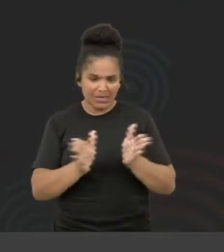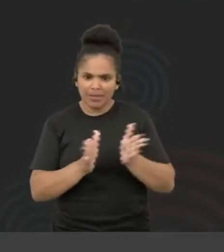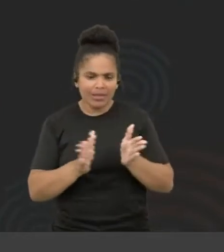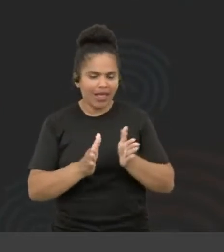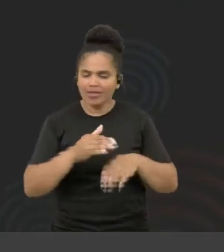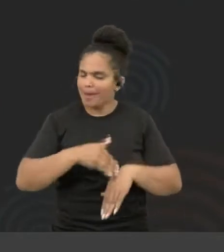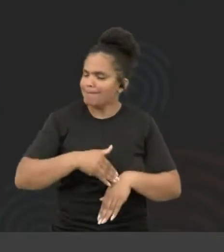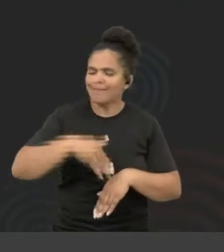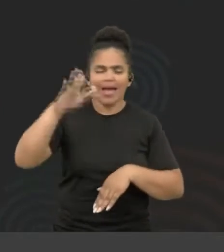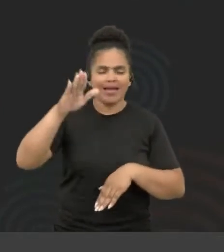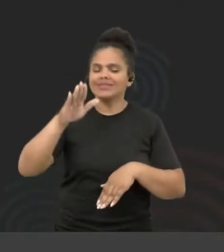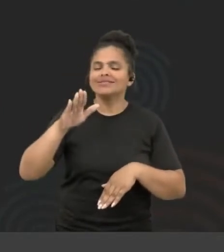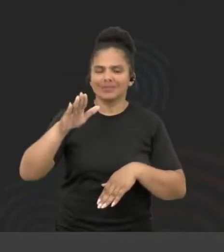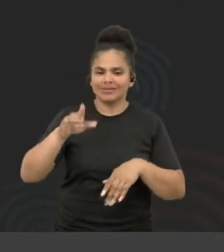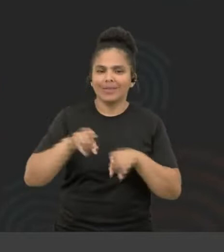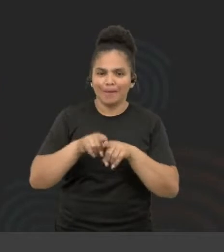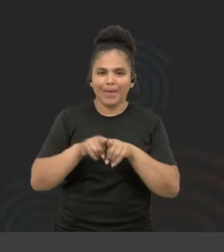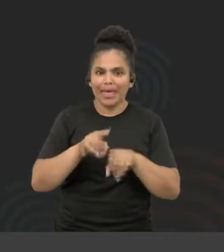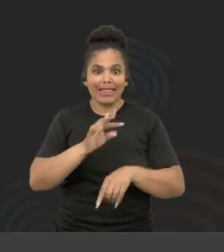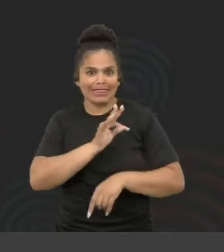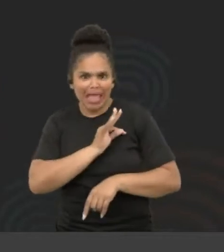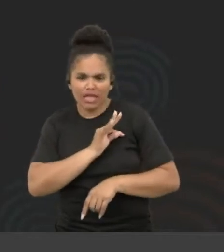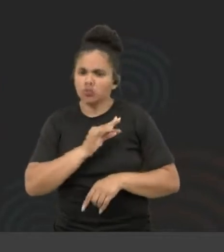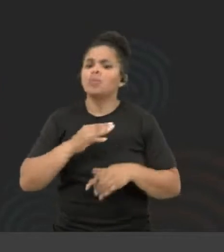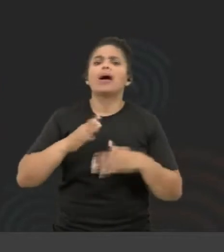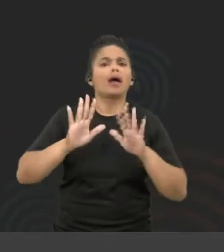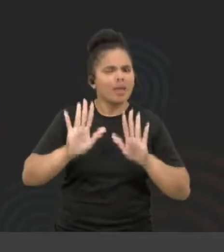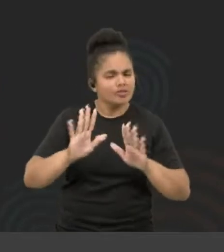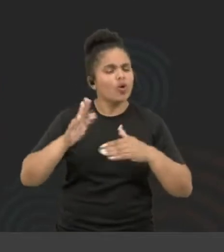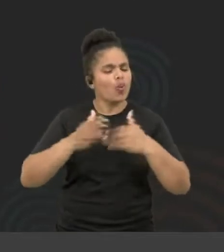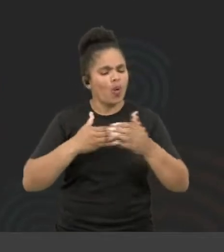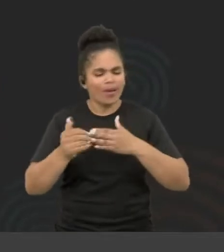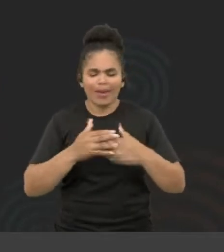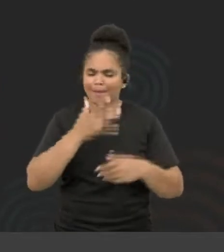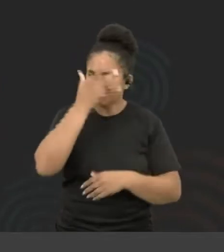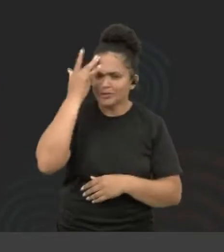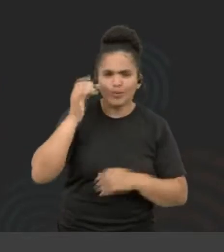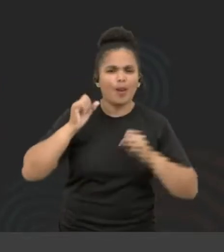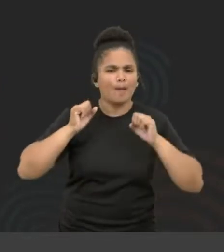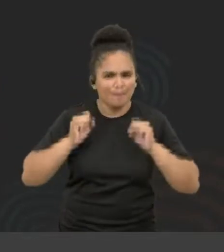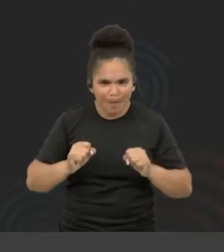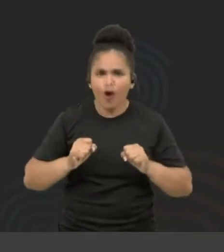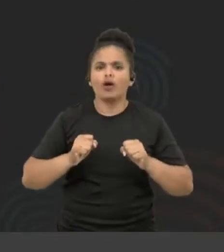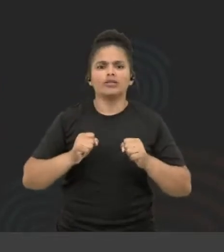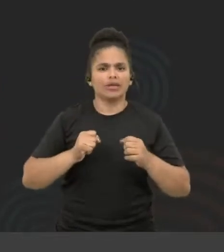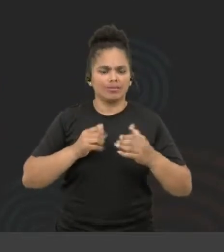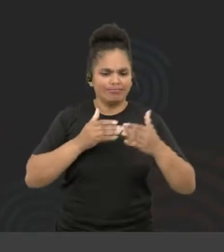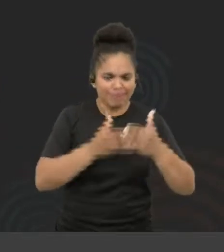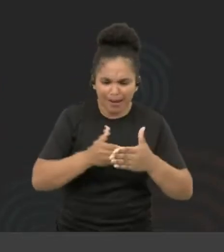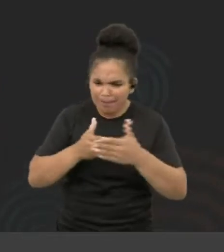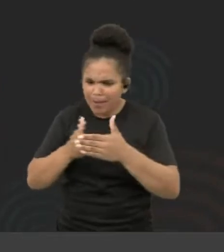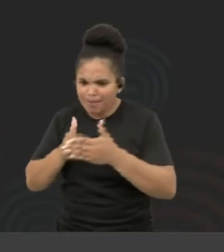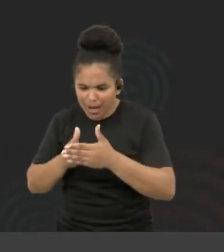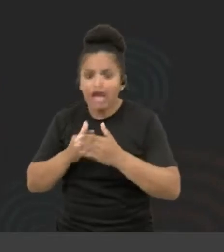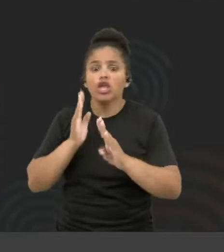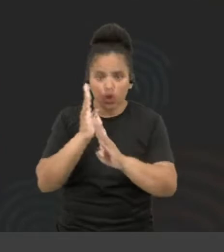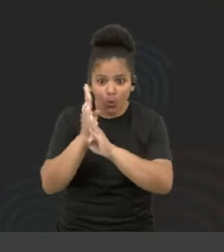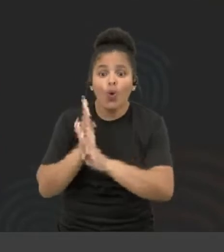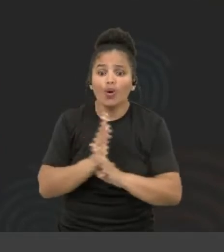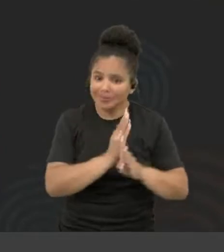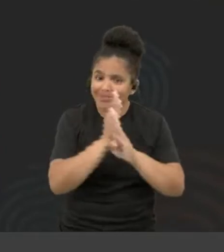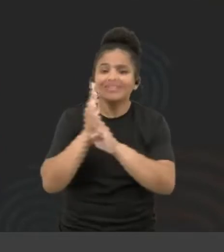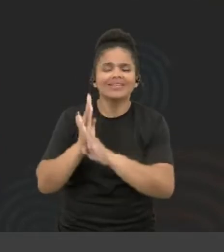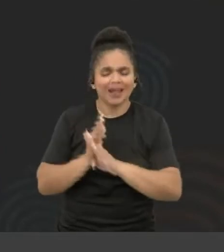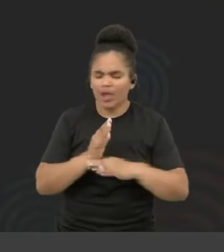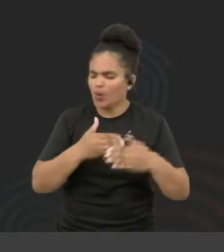da questão técnica e que qualquer pessoa pode verificar barreiras de acesso, identificar barreiras de acesso